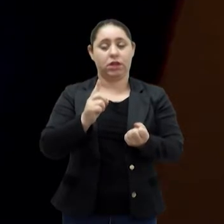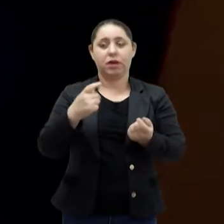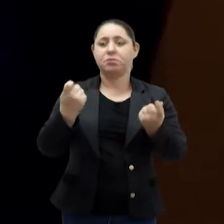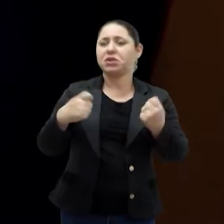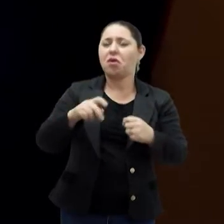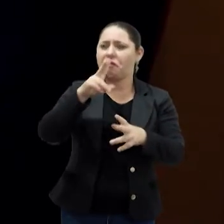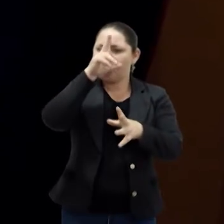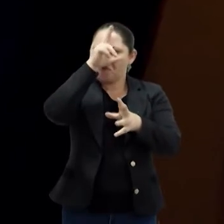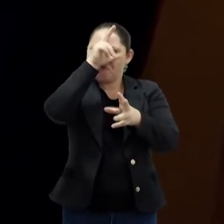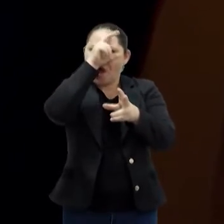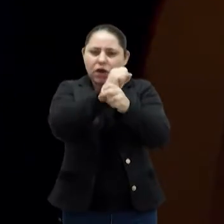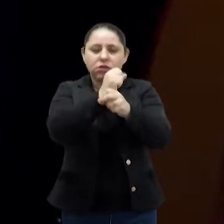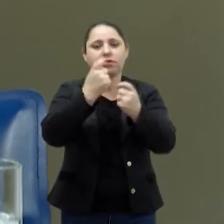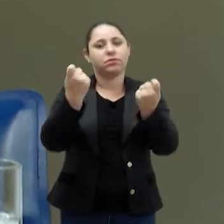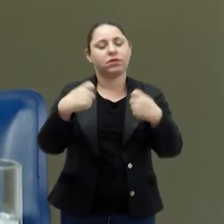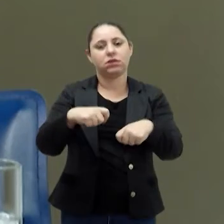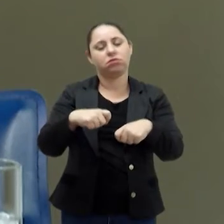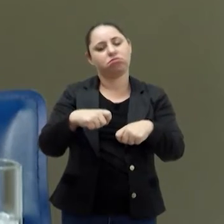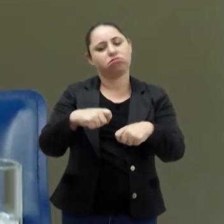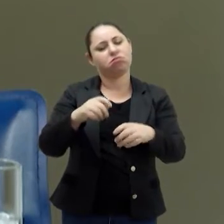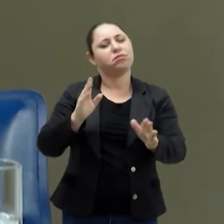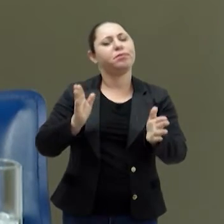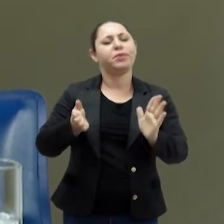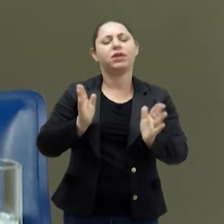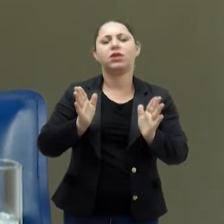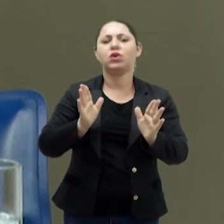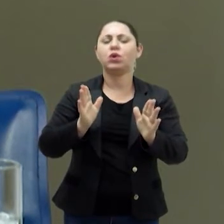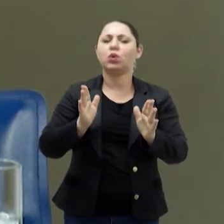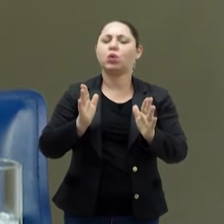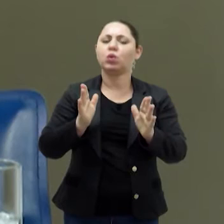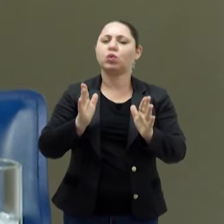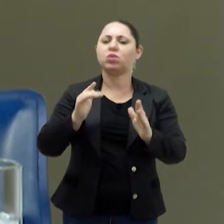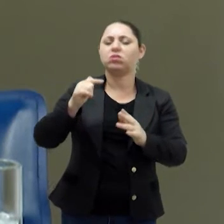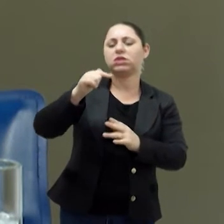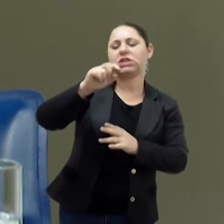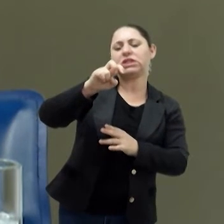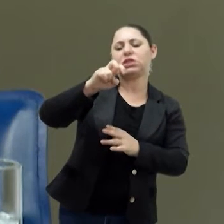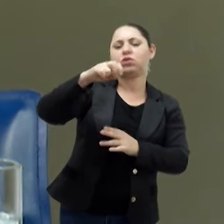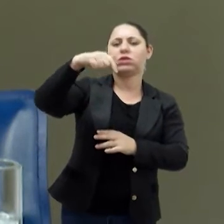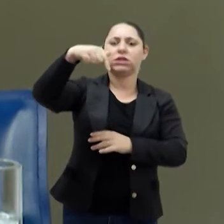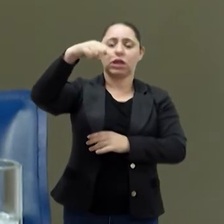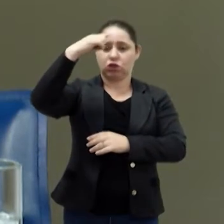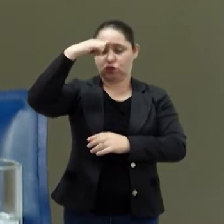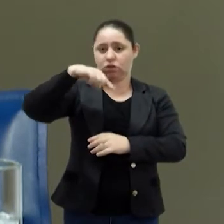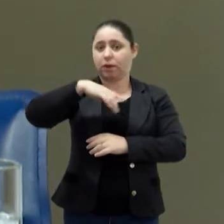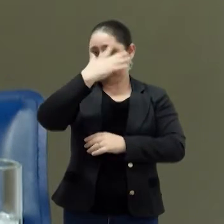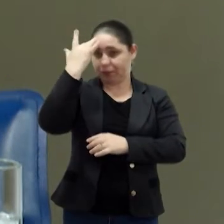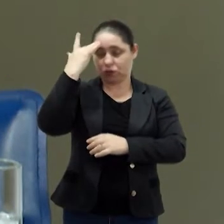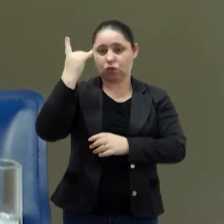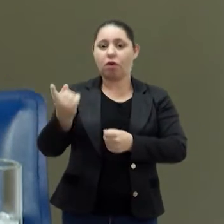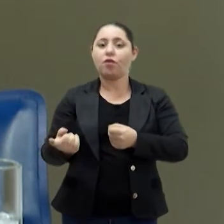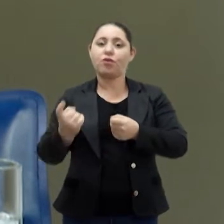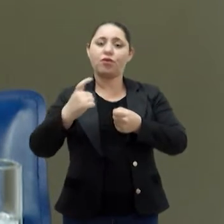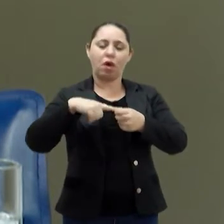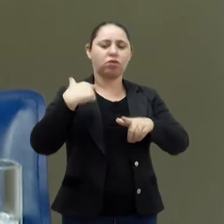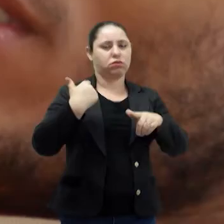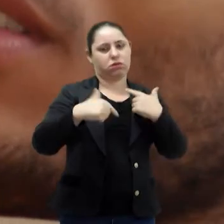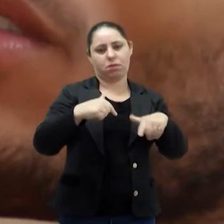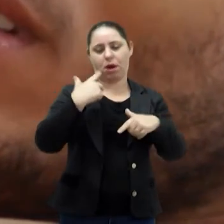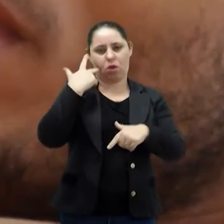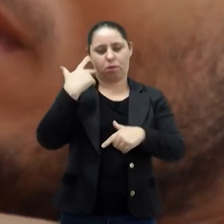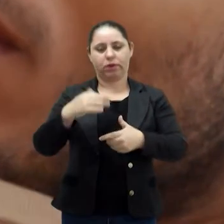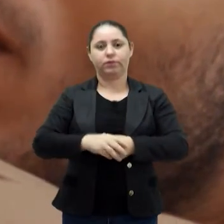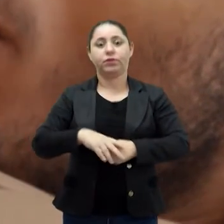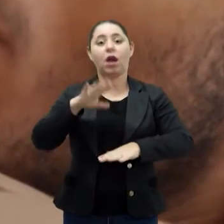não exige muita força, a gente considera aí de 5 a 7 dias depois a pessoa já consegue voltar ao